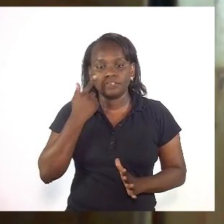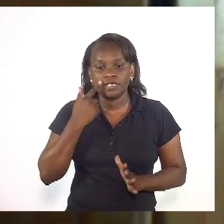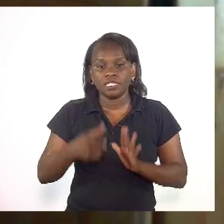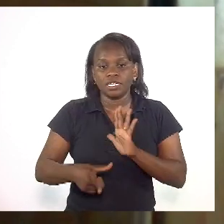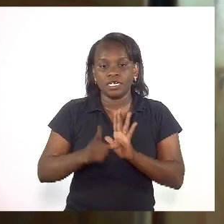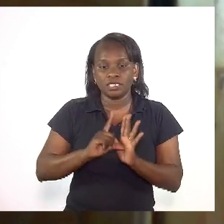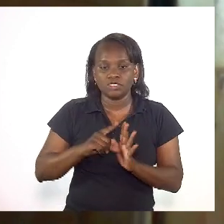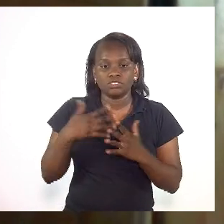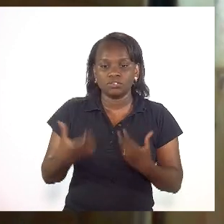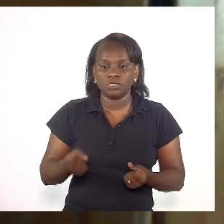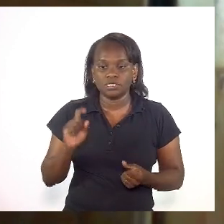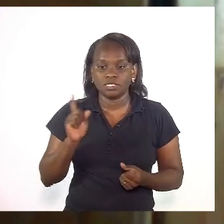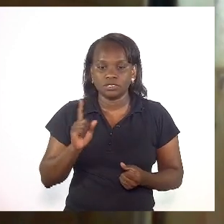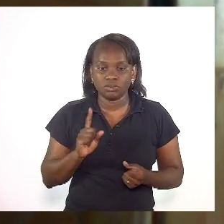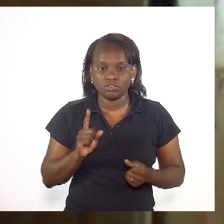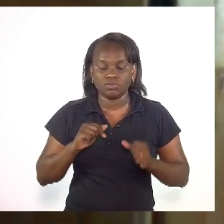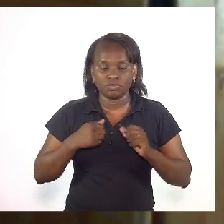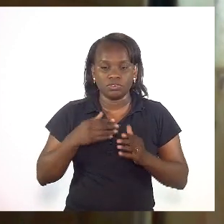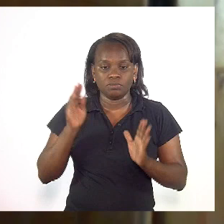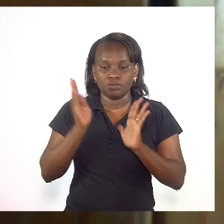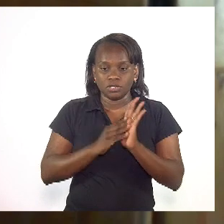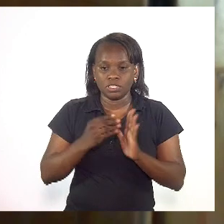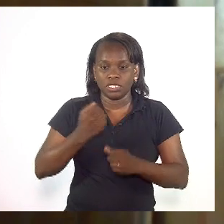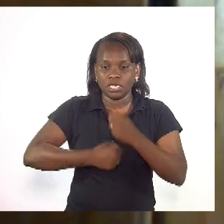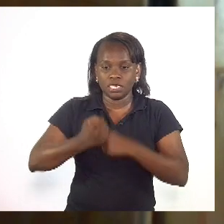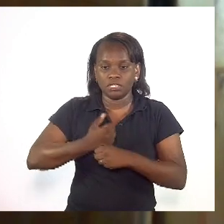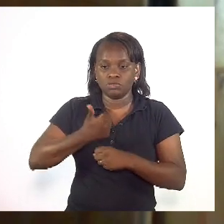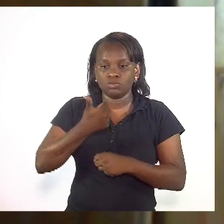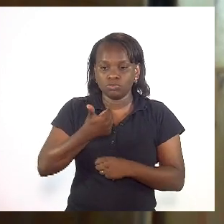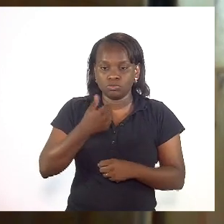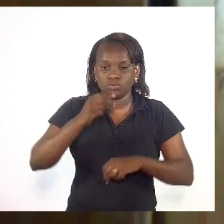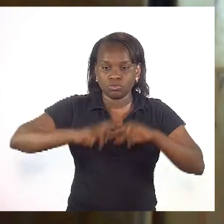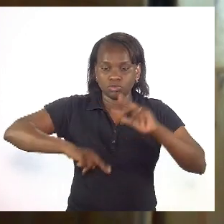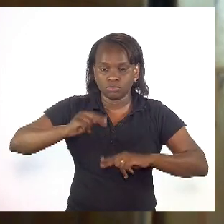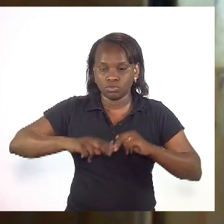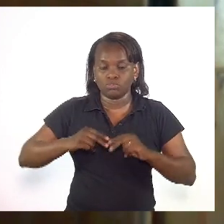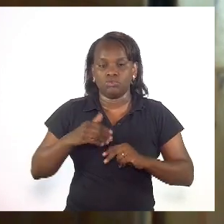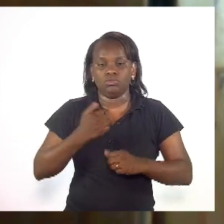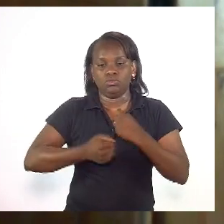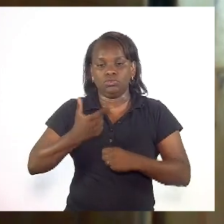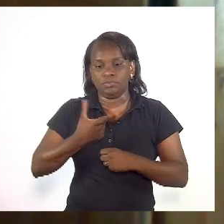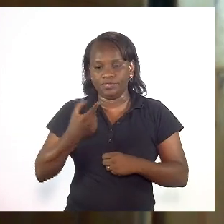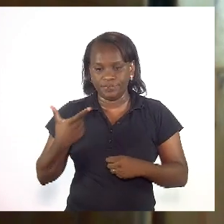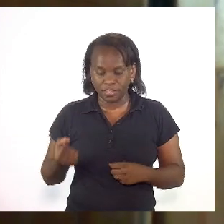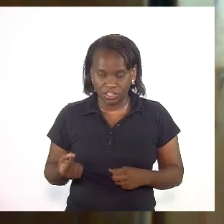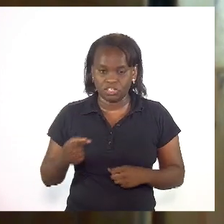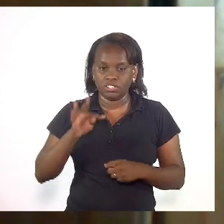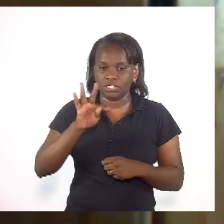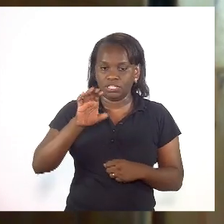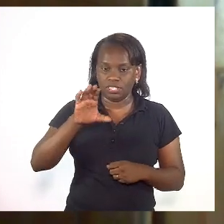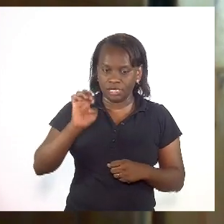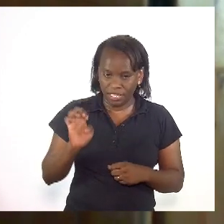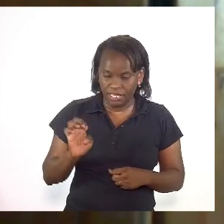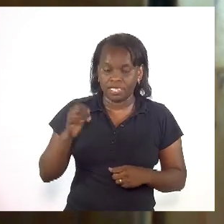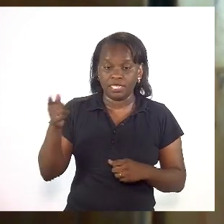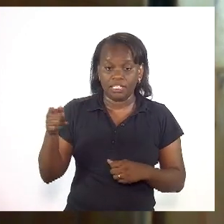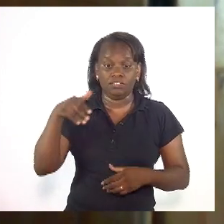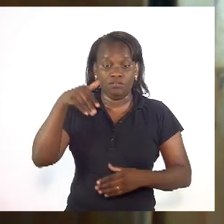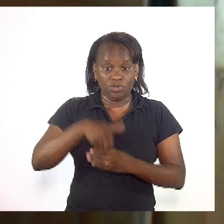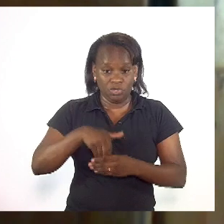prévio contrário emitido em 1/6/20 pelo TCE, num substancioso